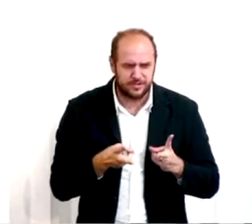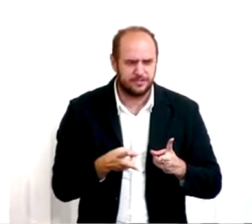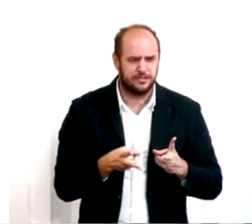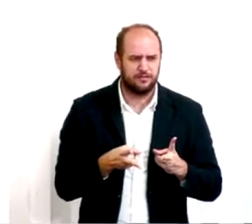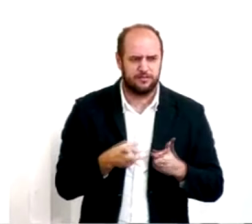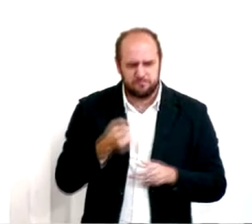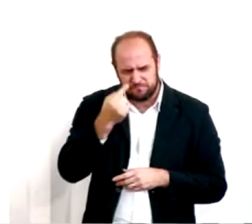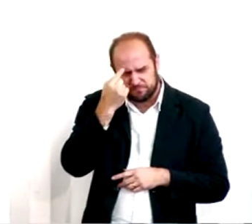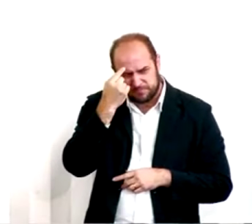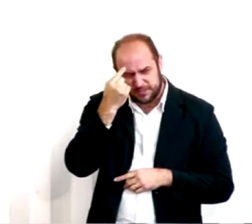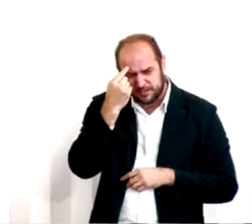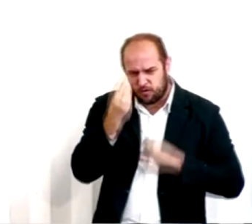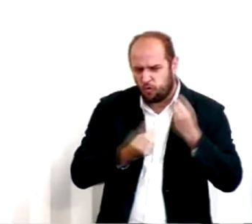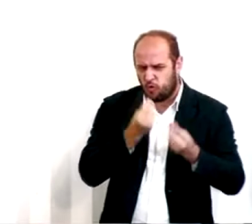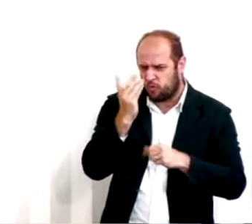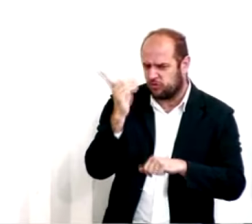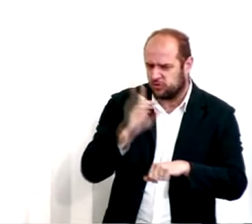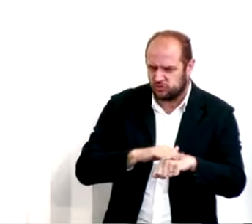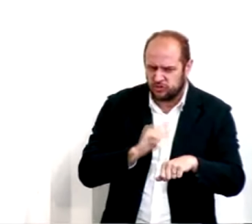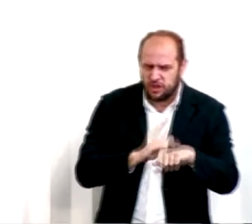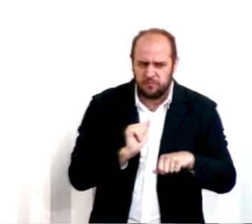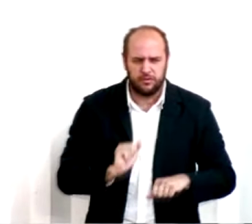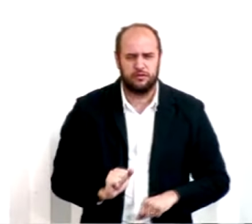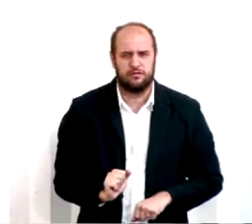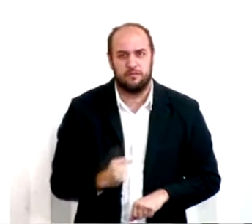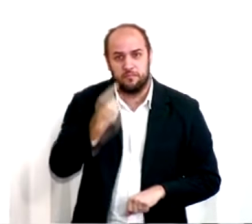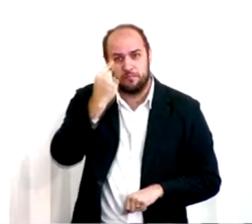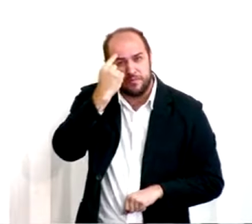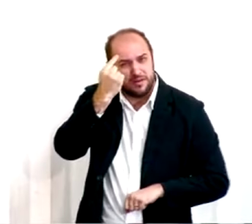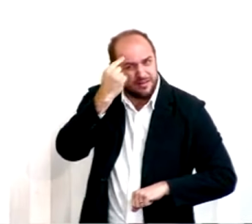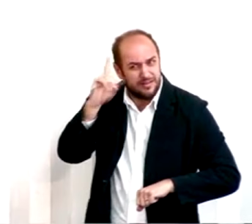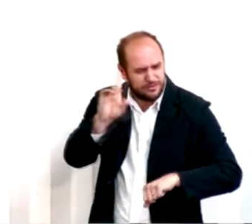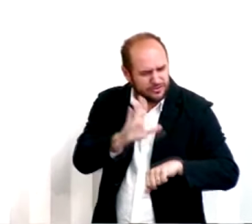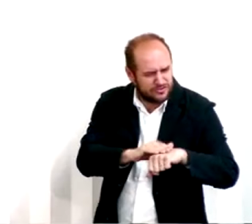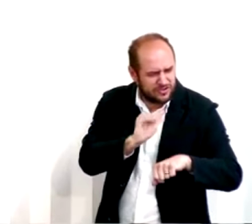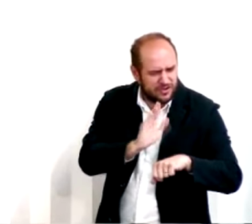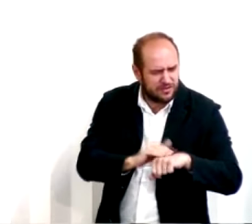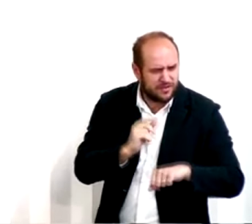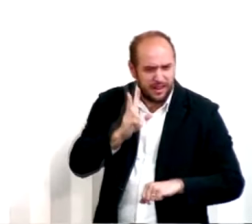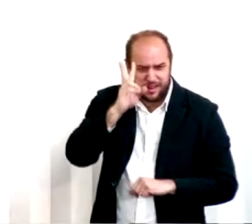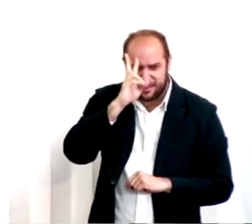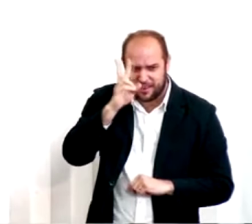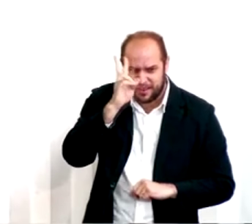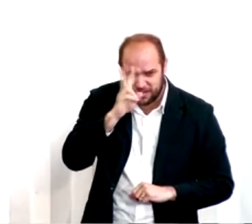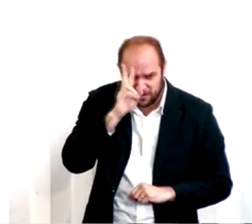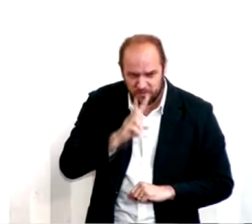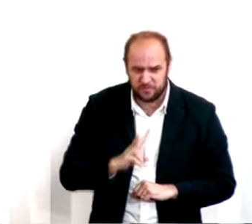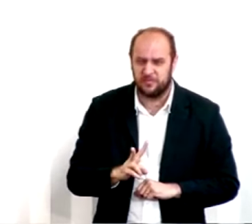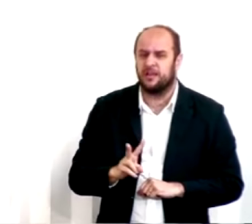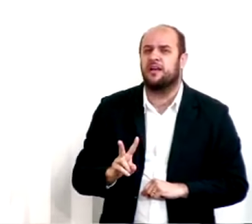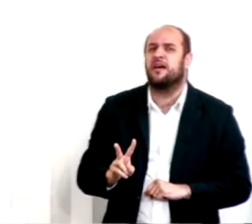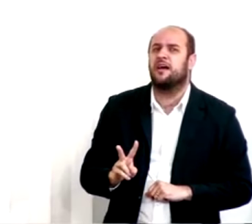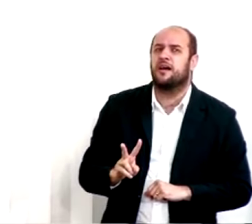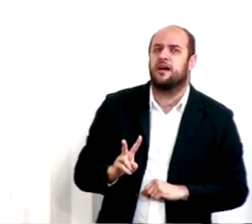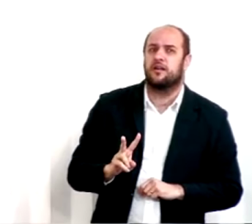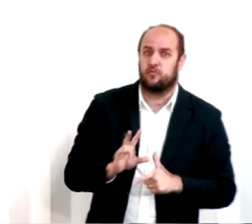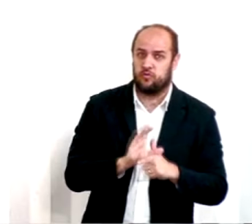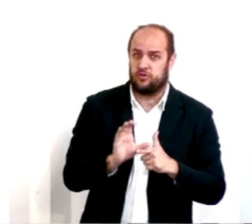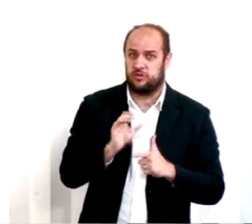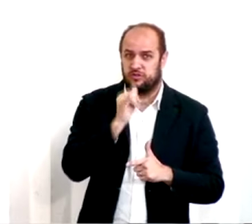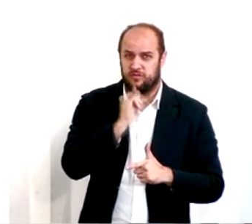psiu pouco no chamado pensa um pouco no chamado E lembre está escrito no Versículo 26 e eu vou até o 29 para